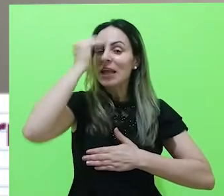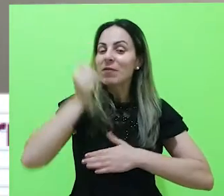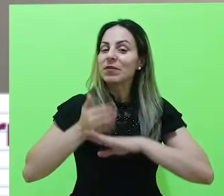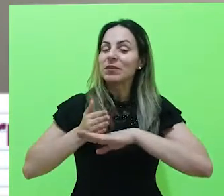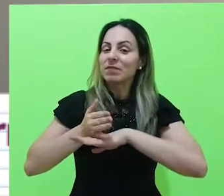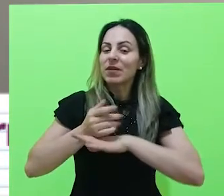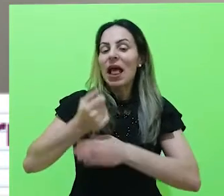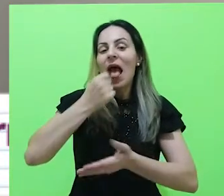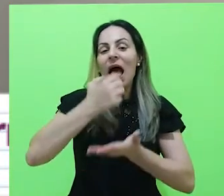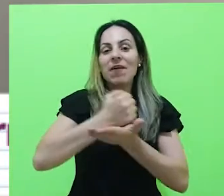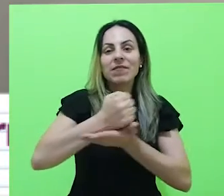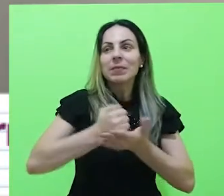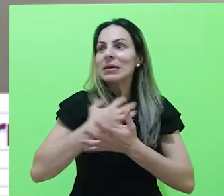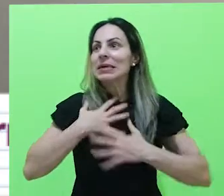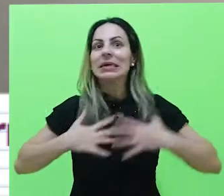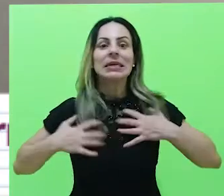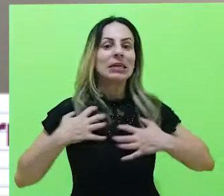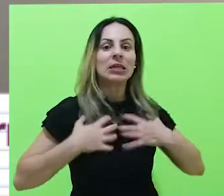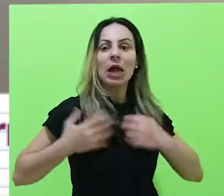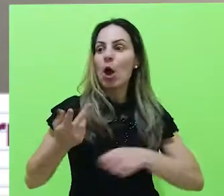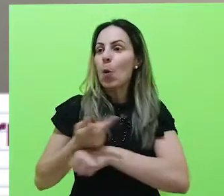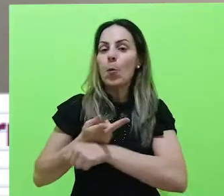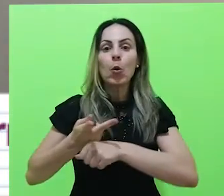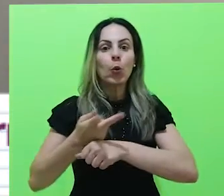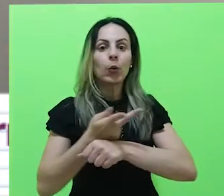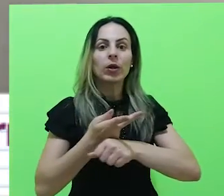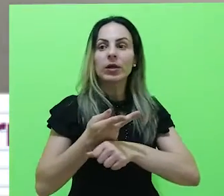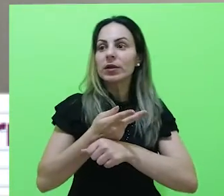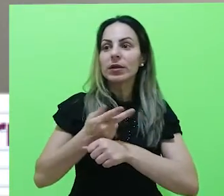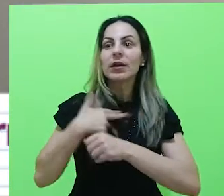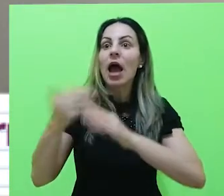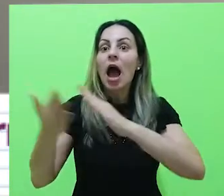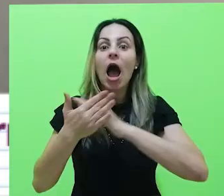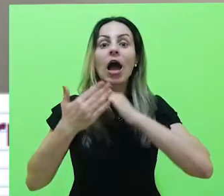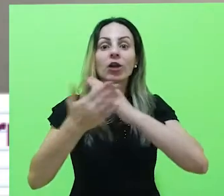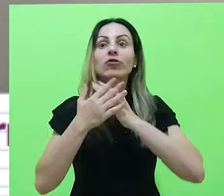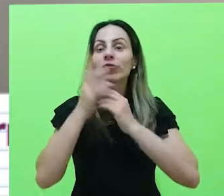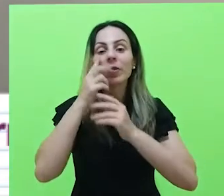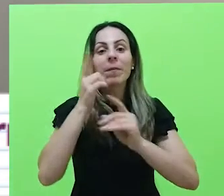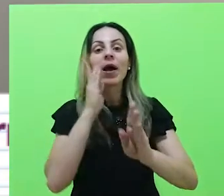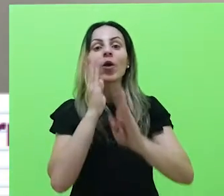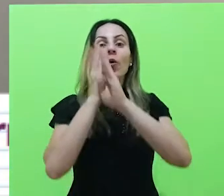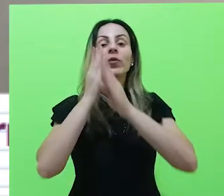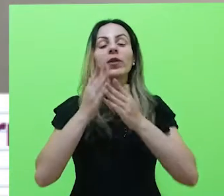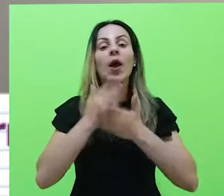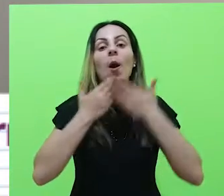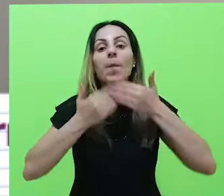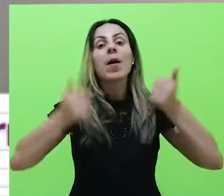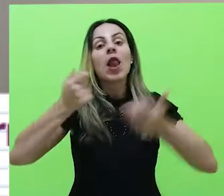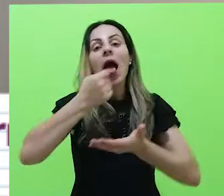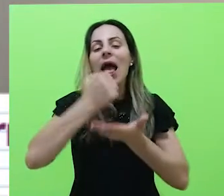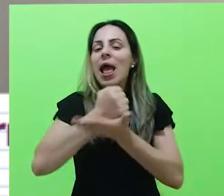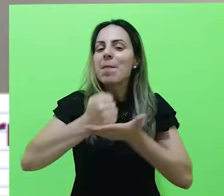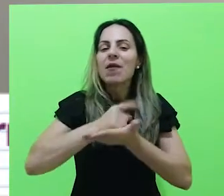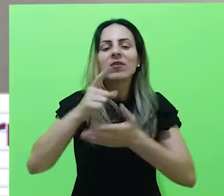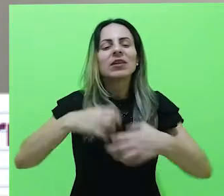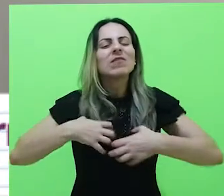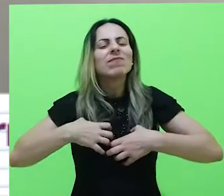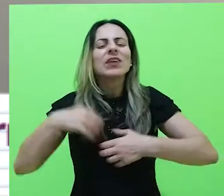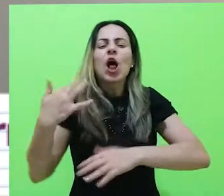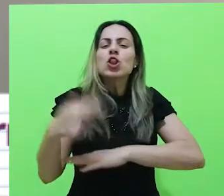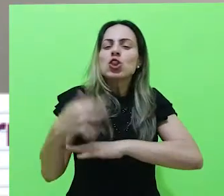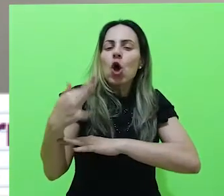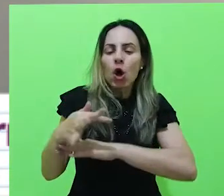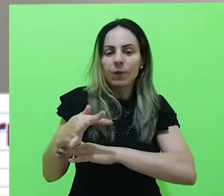numa farmácia desesperado, procurando ajuda para identificar o melhor remédio para qualquer dor que você esteja